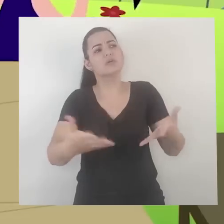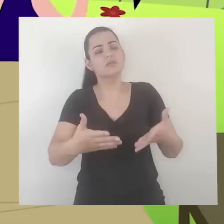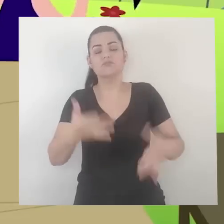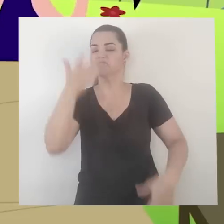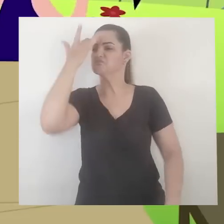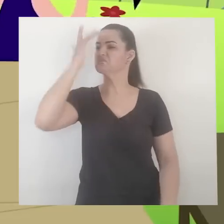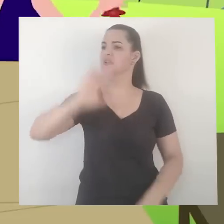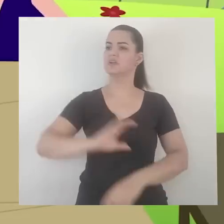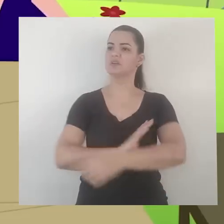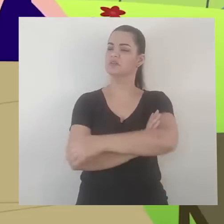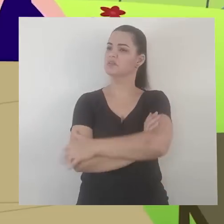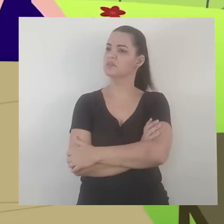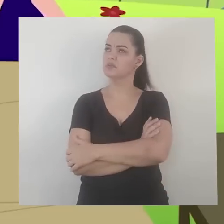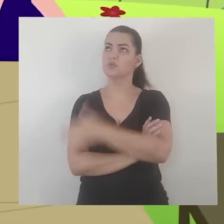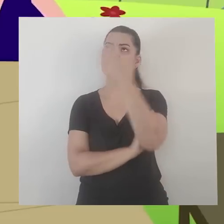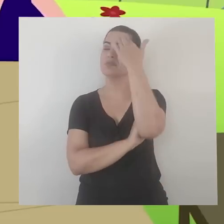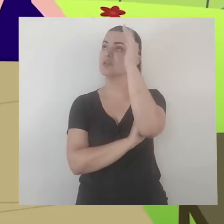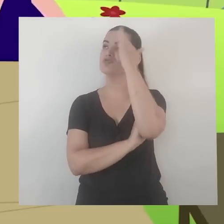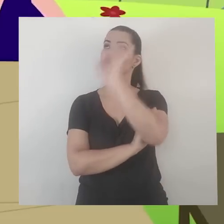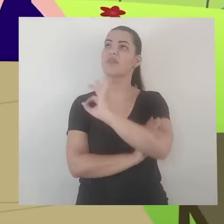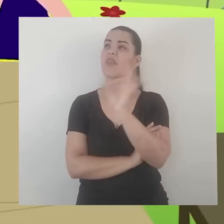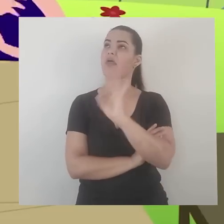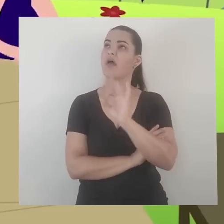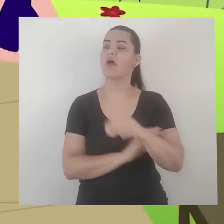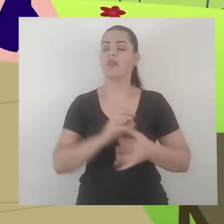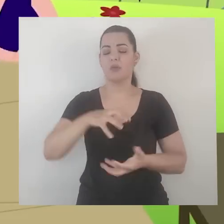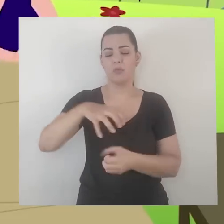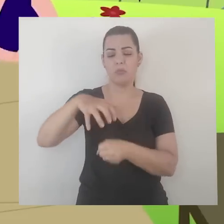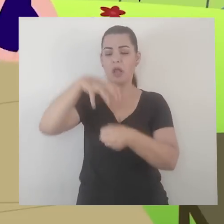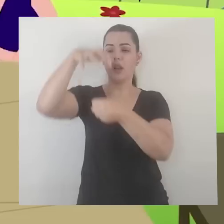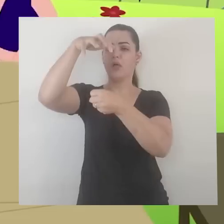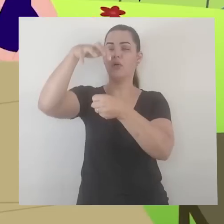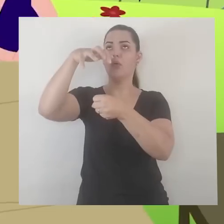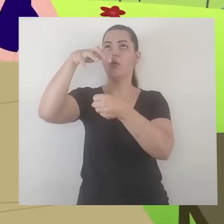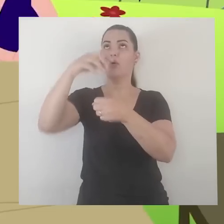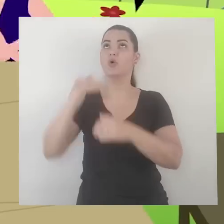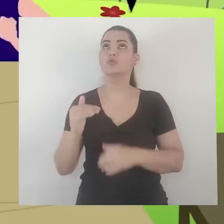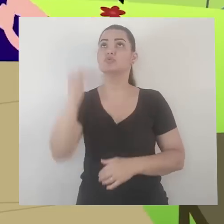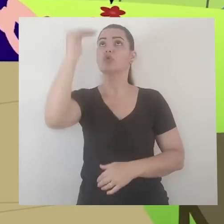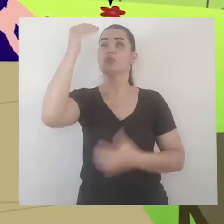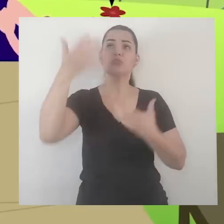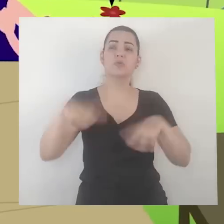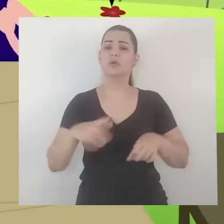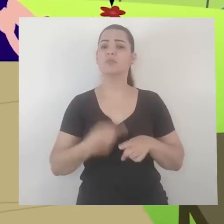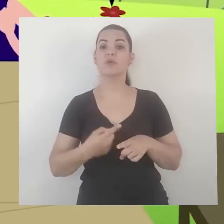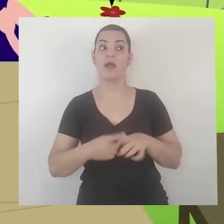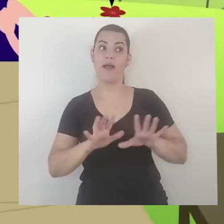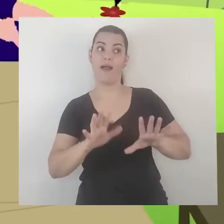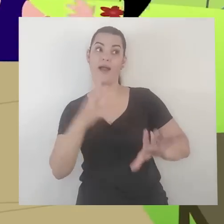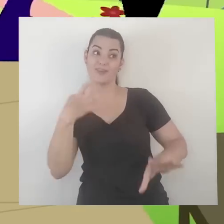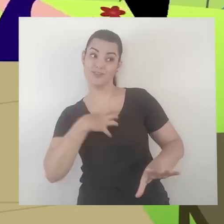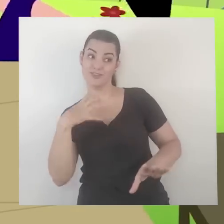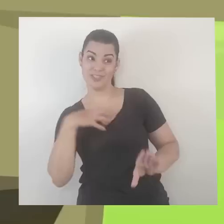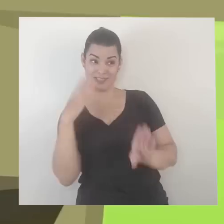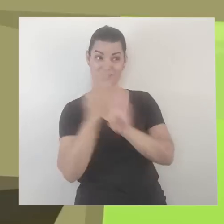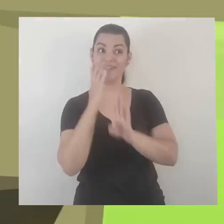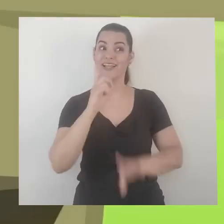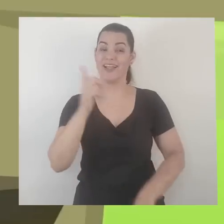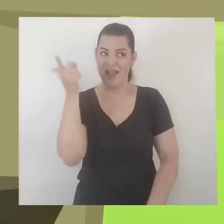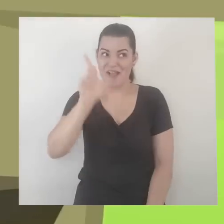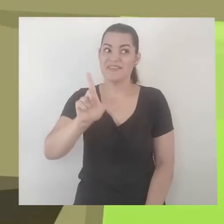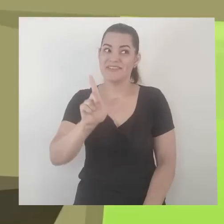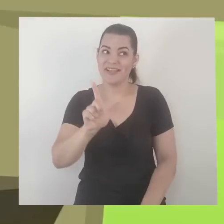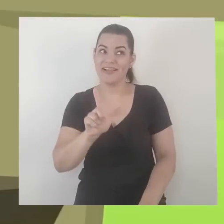Também não sei, Cláudio. Não entendo porque o nosso balão não tá voando. Mas tem um jeito da gente descobrir isso.